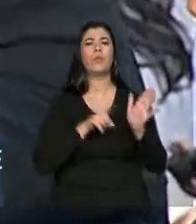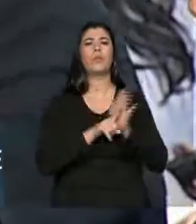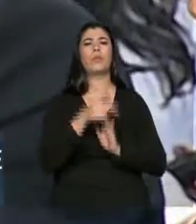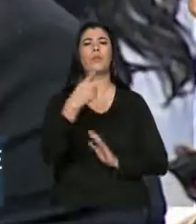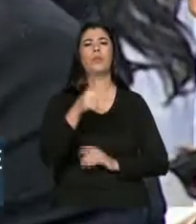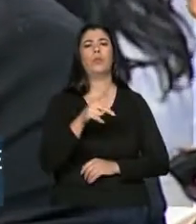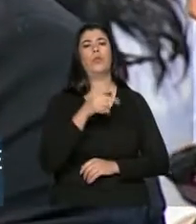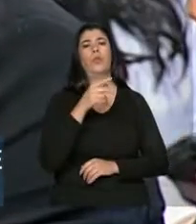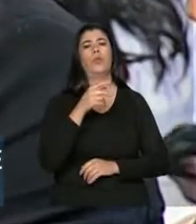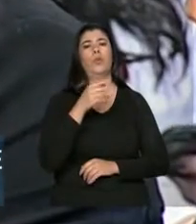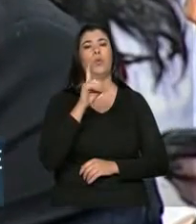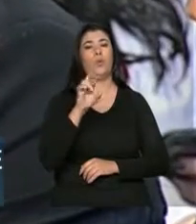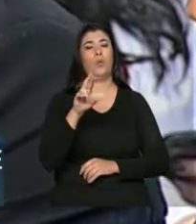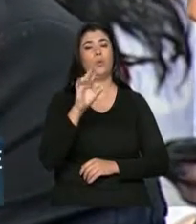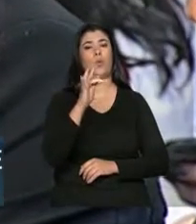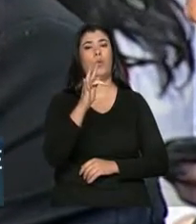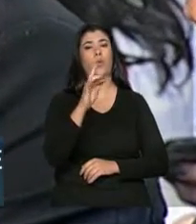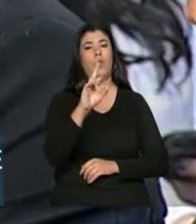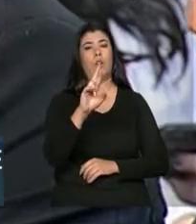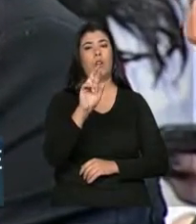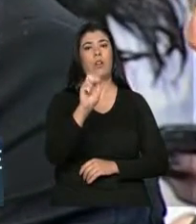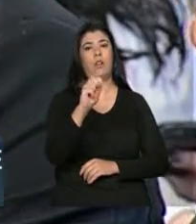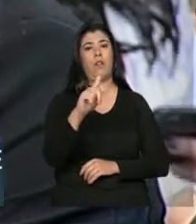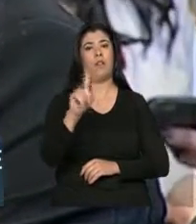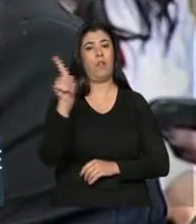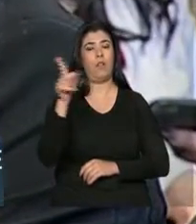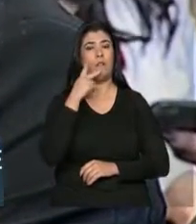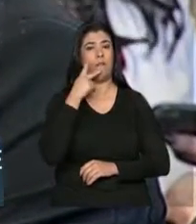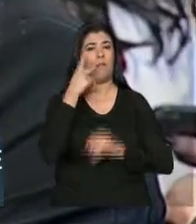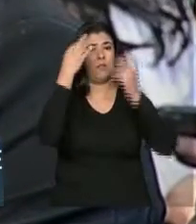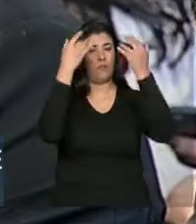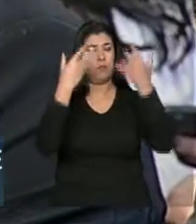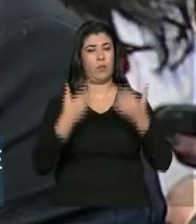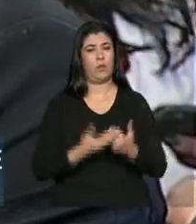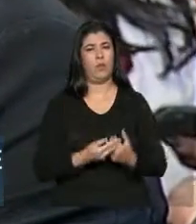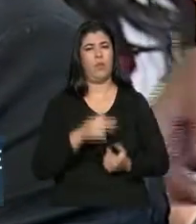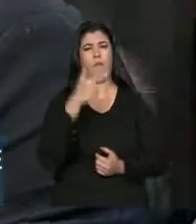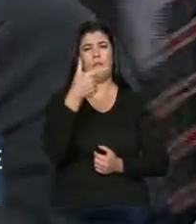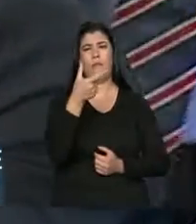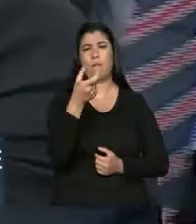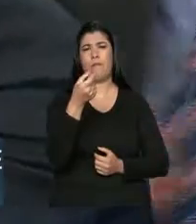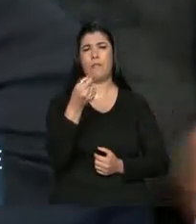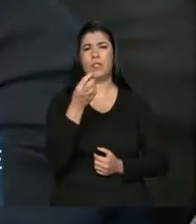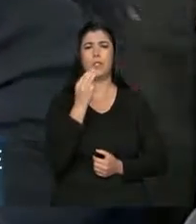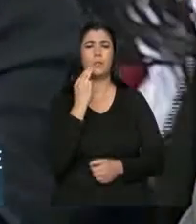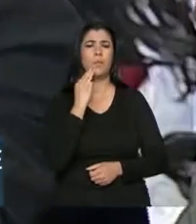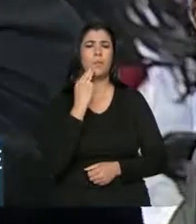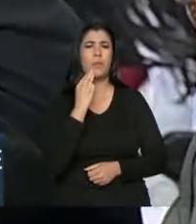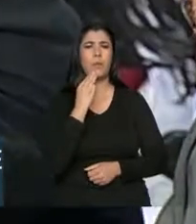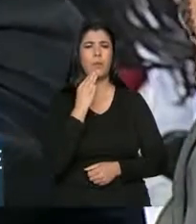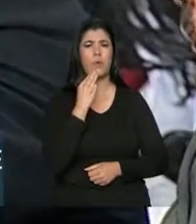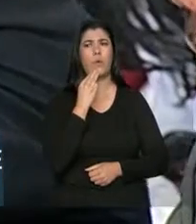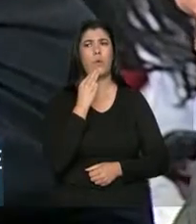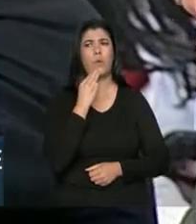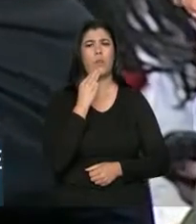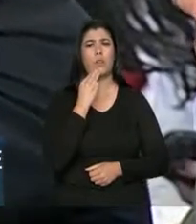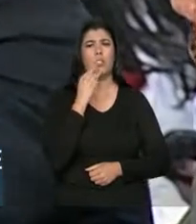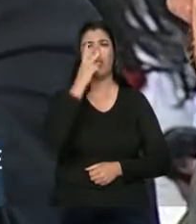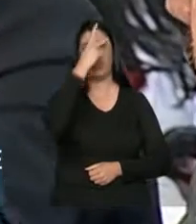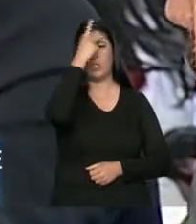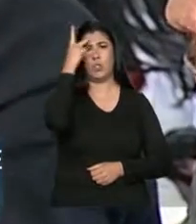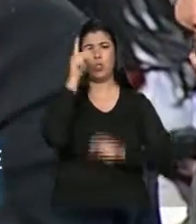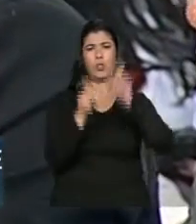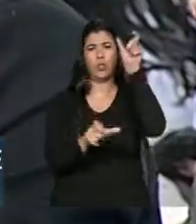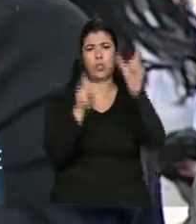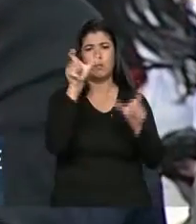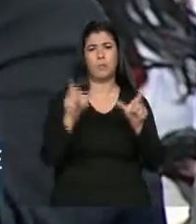falou lá dentro, salvo engano, em 20 milhões de... Enfim, o senhor construiu uma fase... 20 milhões